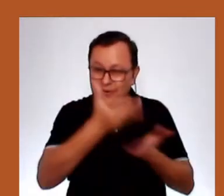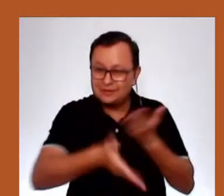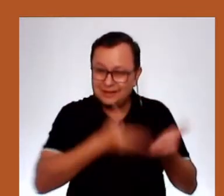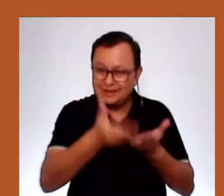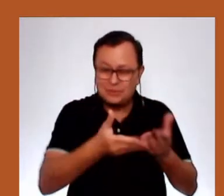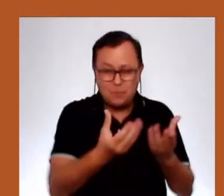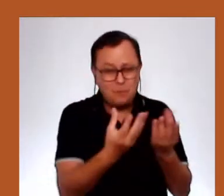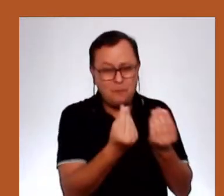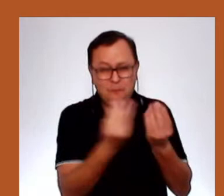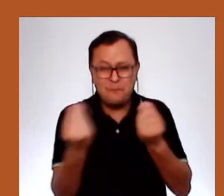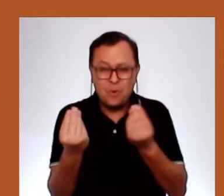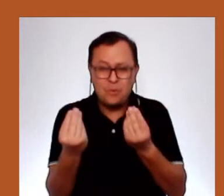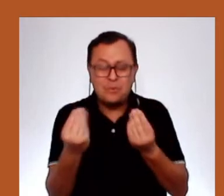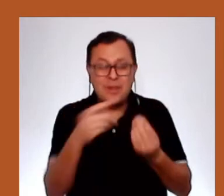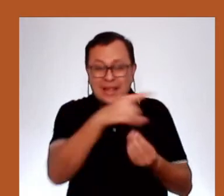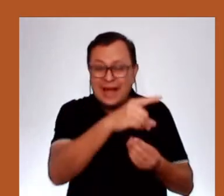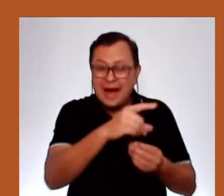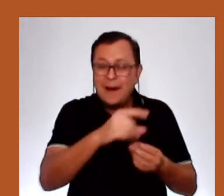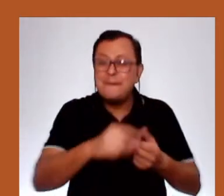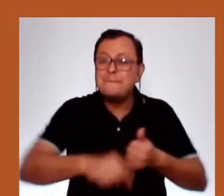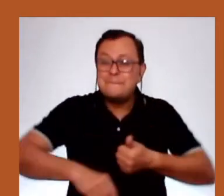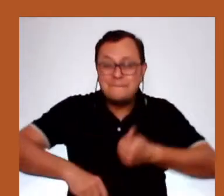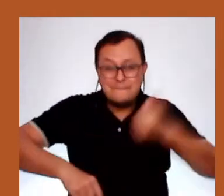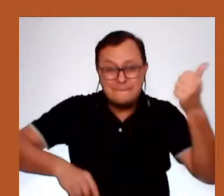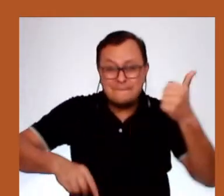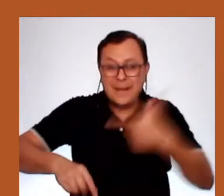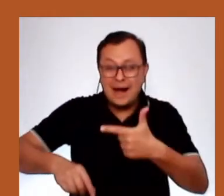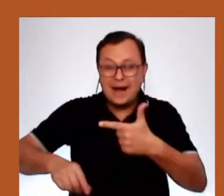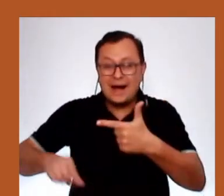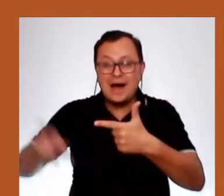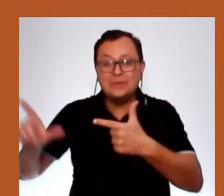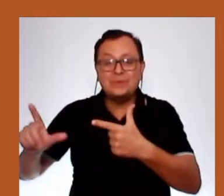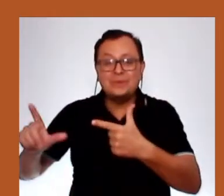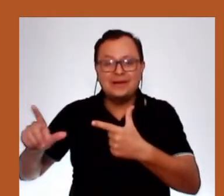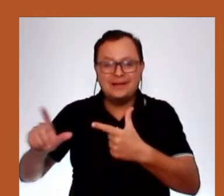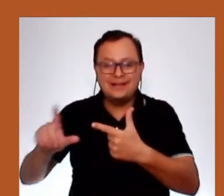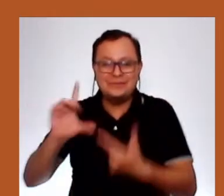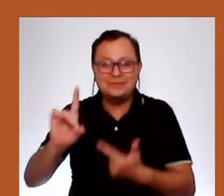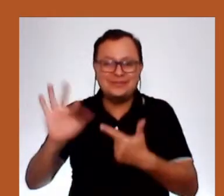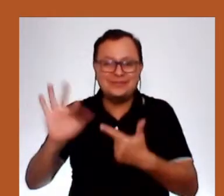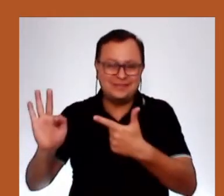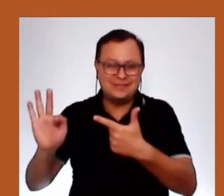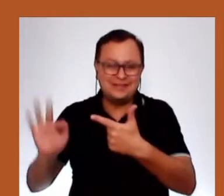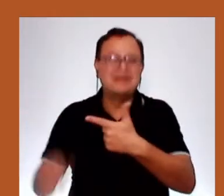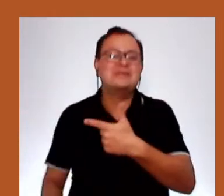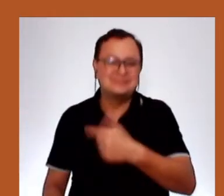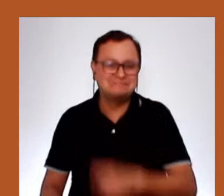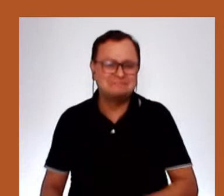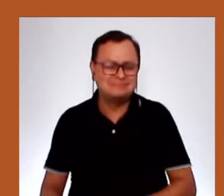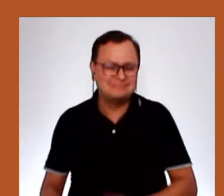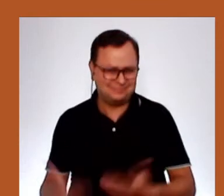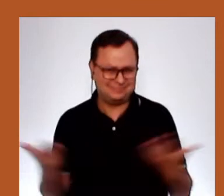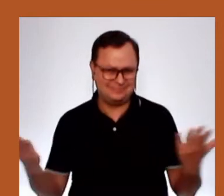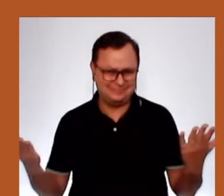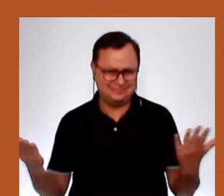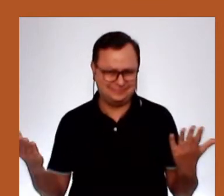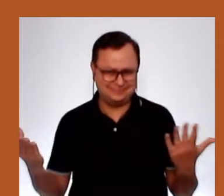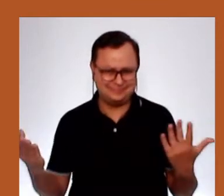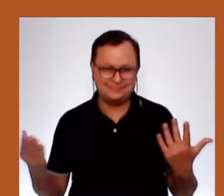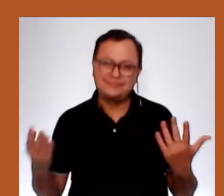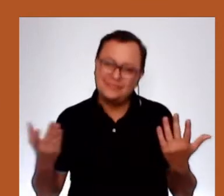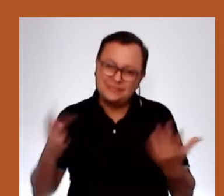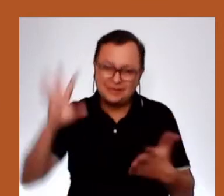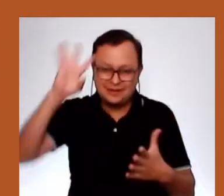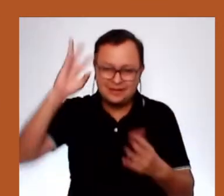Então, a vontade política, ela realmente, o acesso, ele é desigual. Não é nem uma